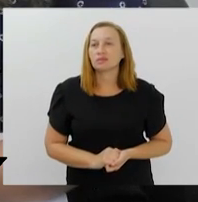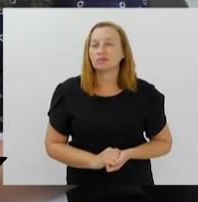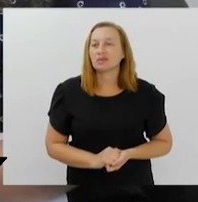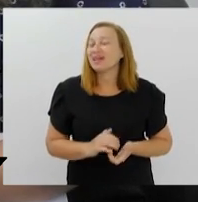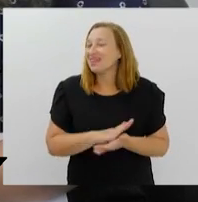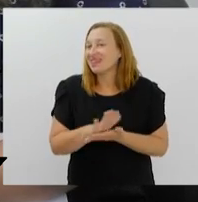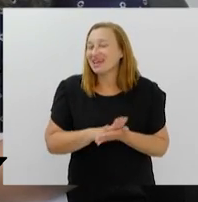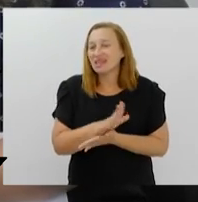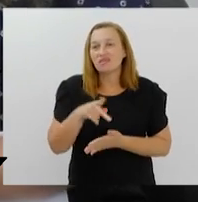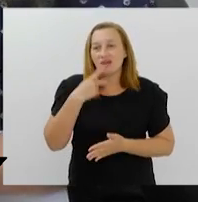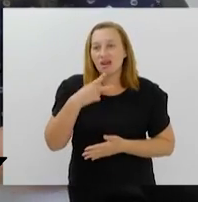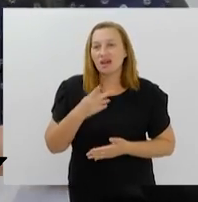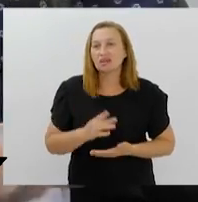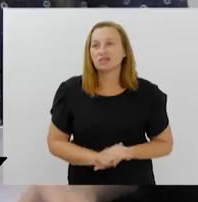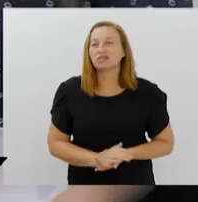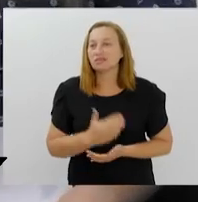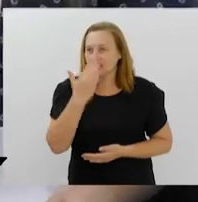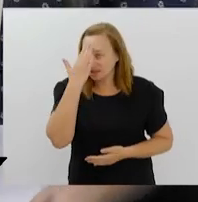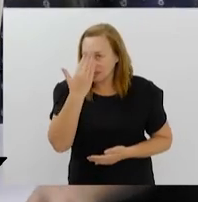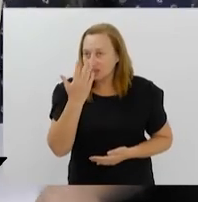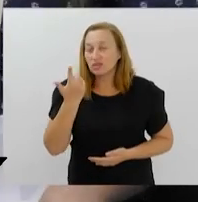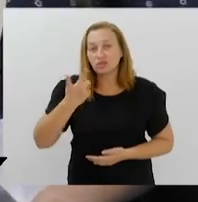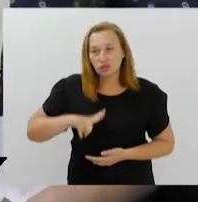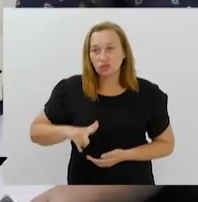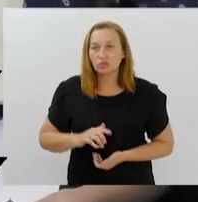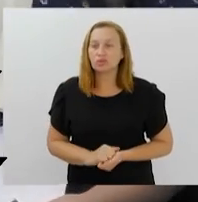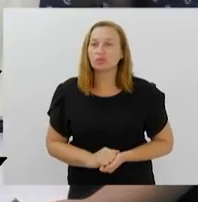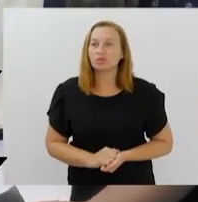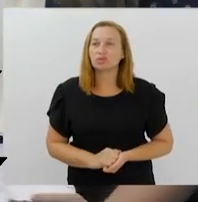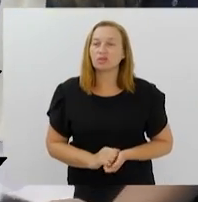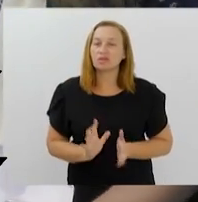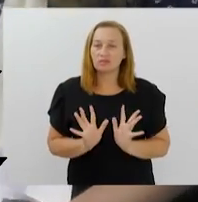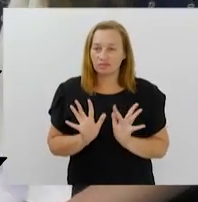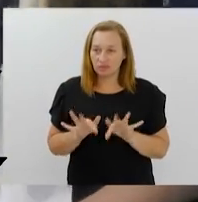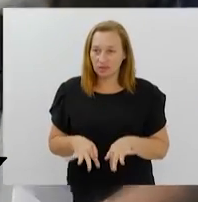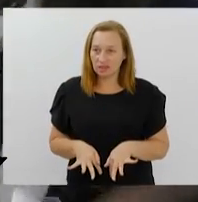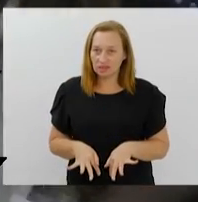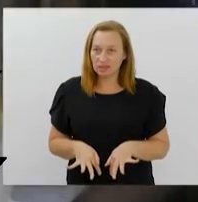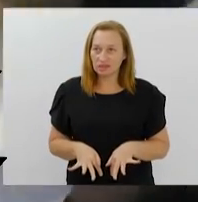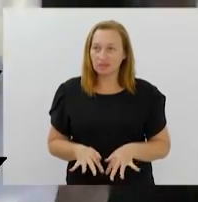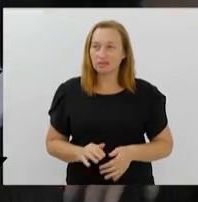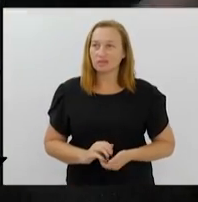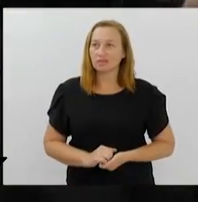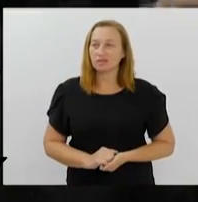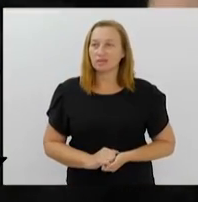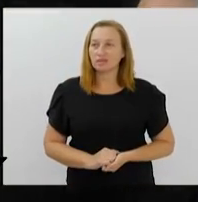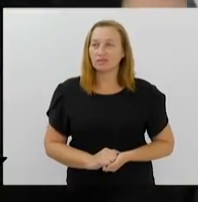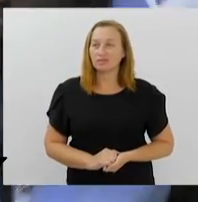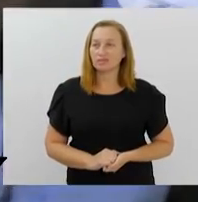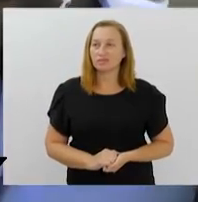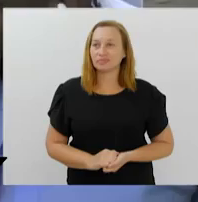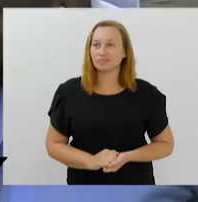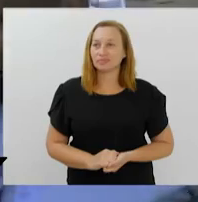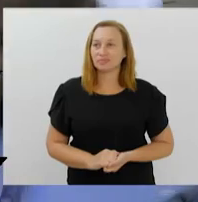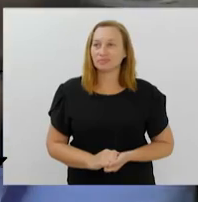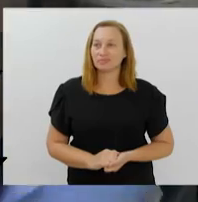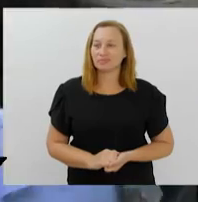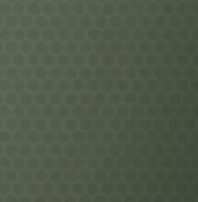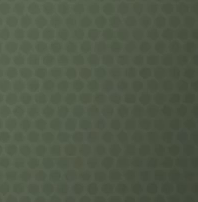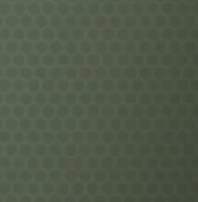mais havendo a tratar gostaria de agradecer mais uma vez e dou por encerrada esta nossa reunião Muito obrigado a todos